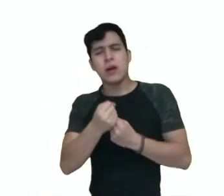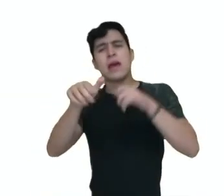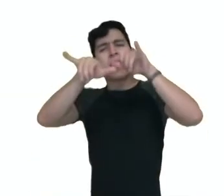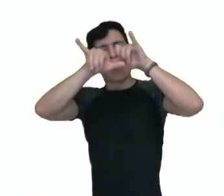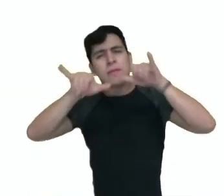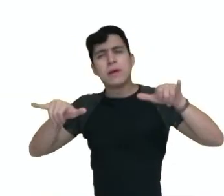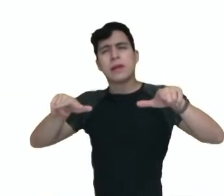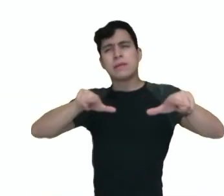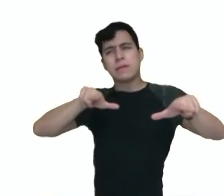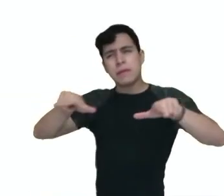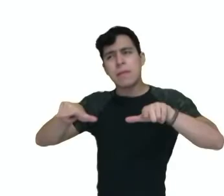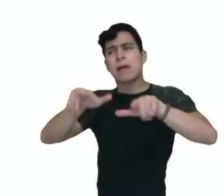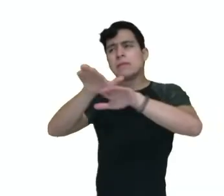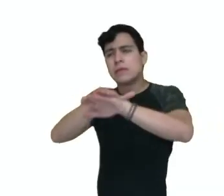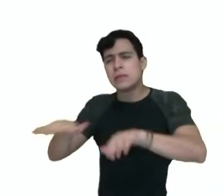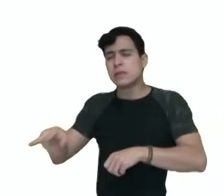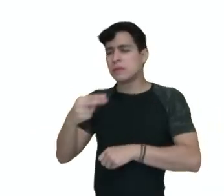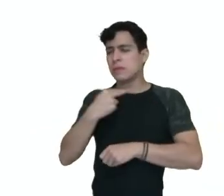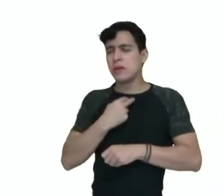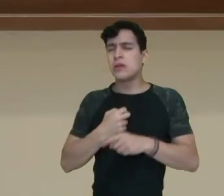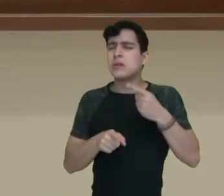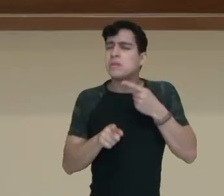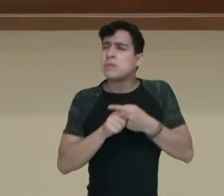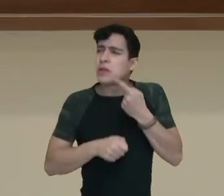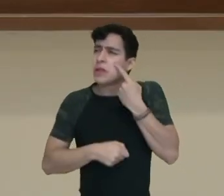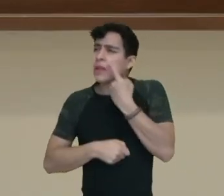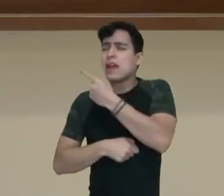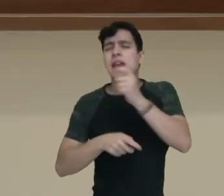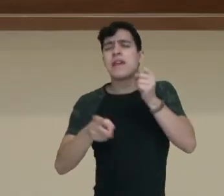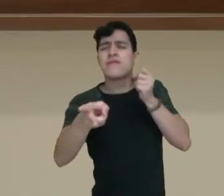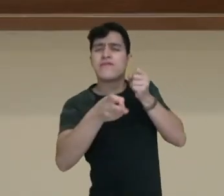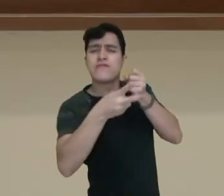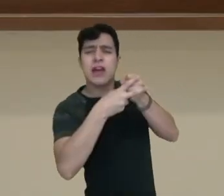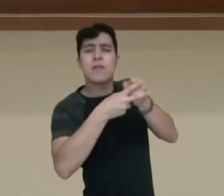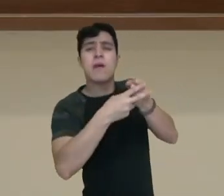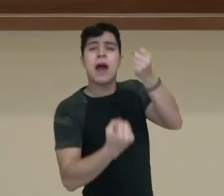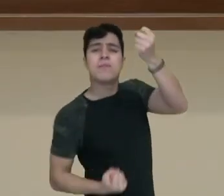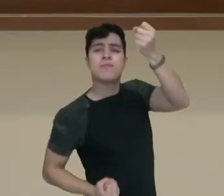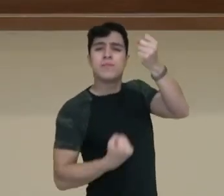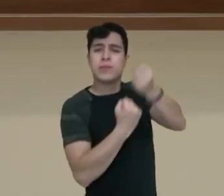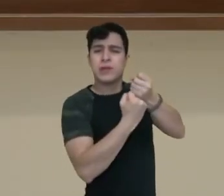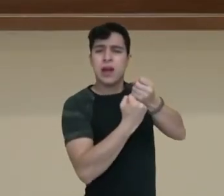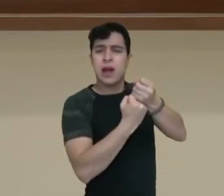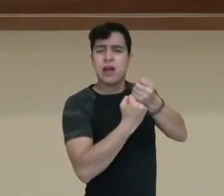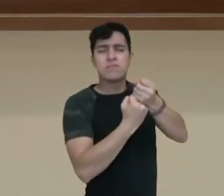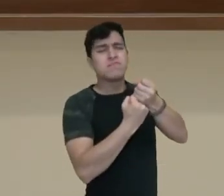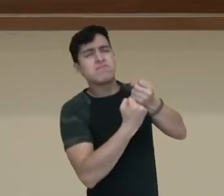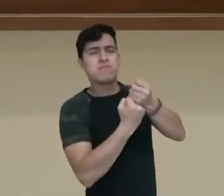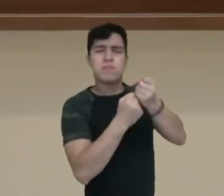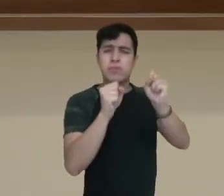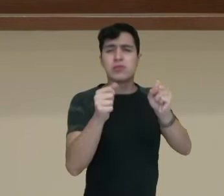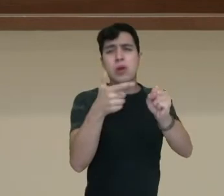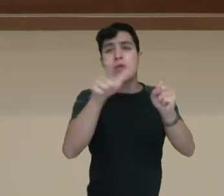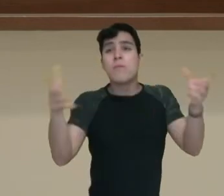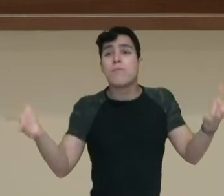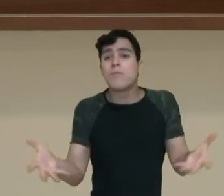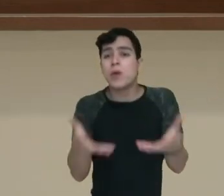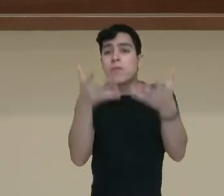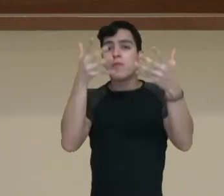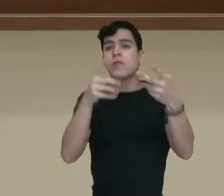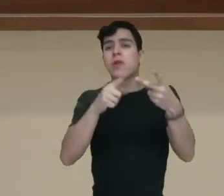o título usa o verbo apoiar em vez de promover e realizar? Por que será